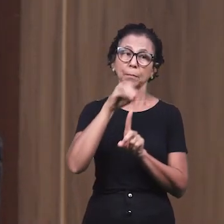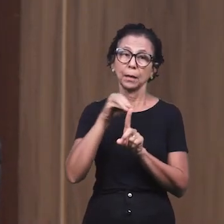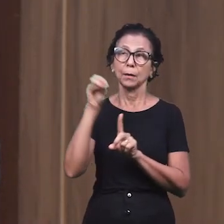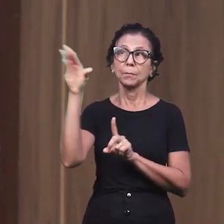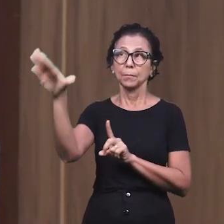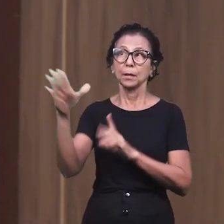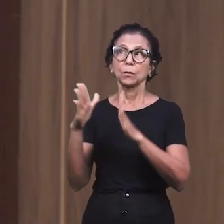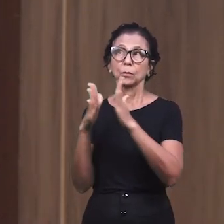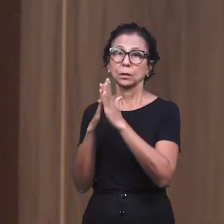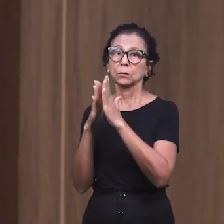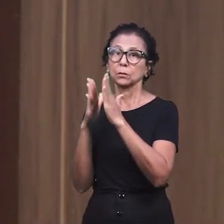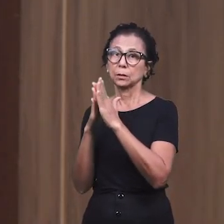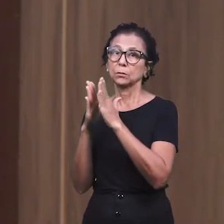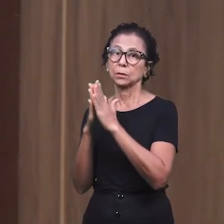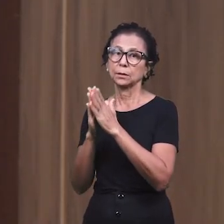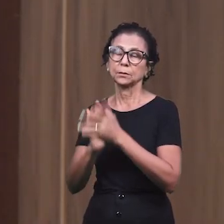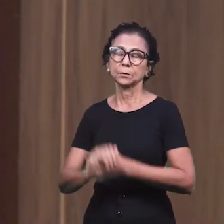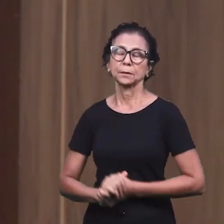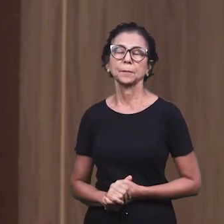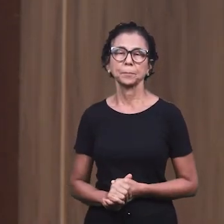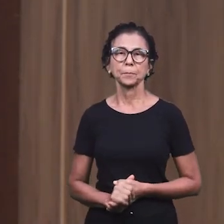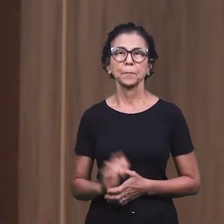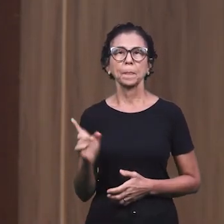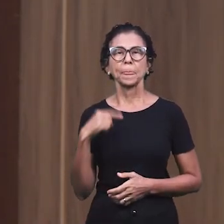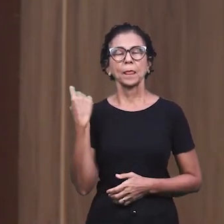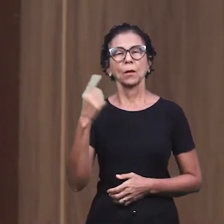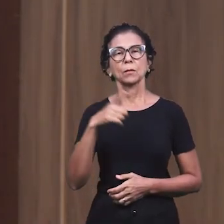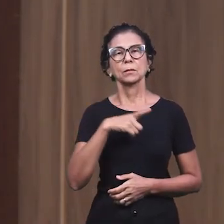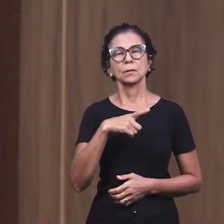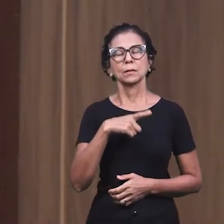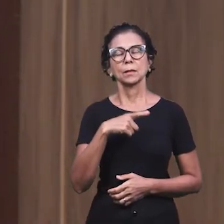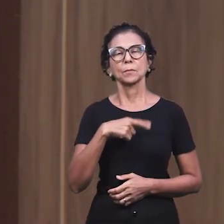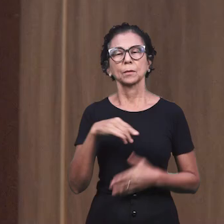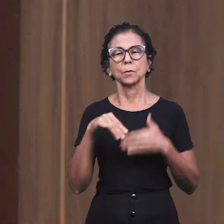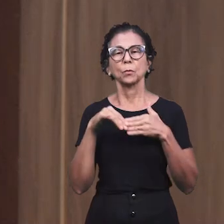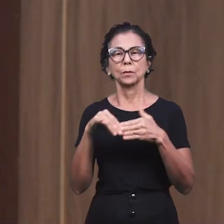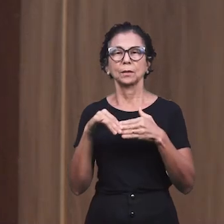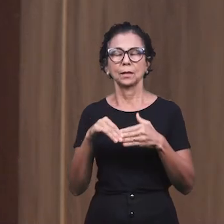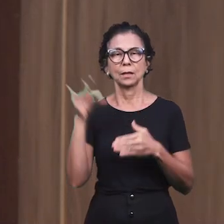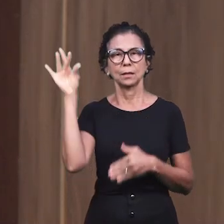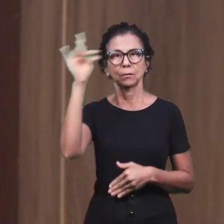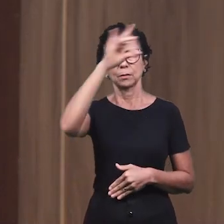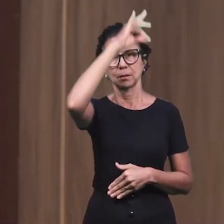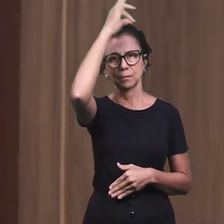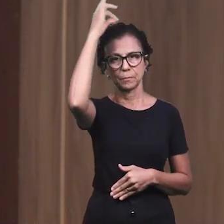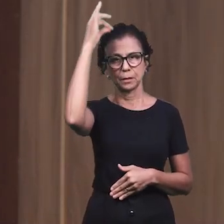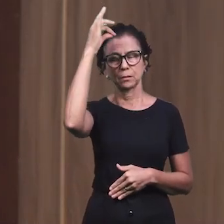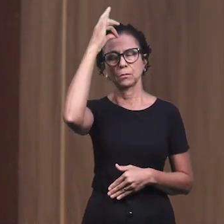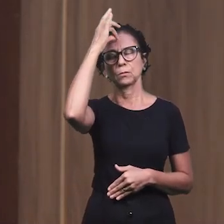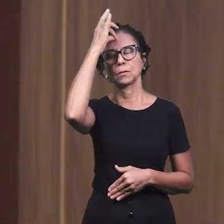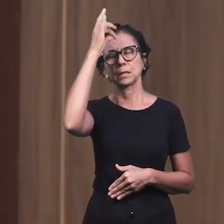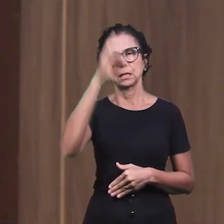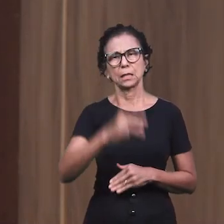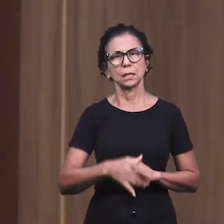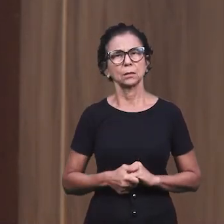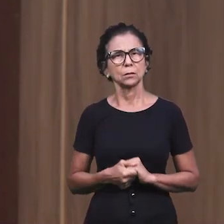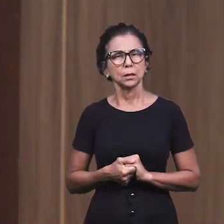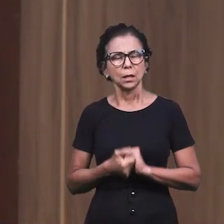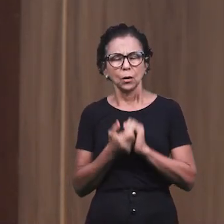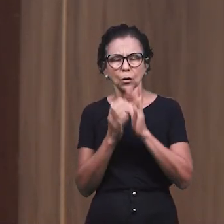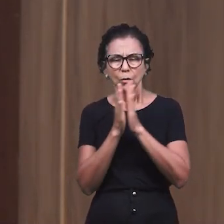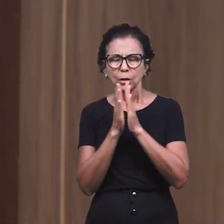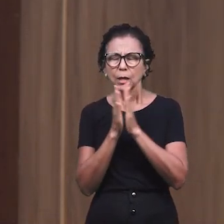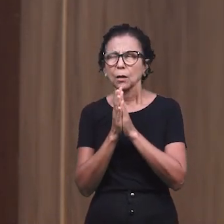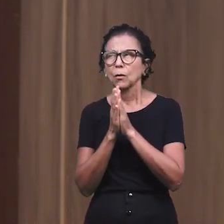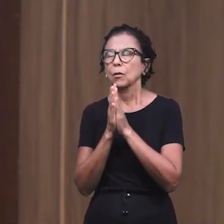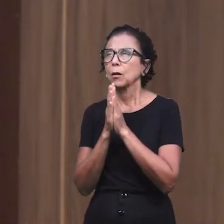E nós temos um guia também. O nosso guia é o Espírito de Deus que intercede com gemidos inexprimíveis diante